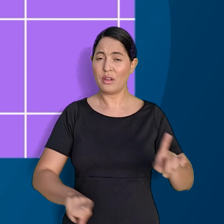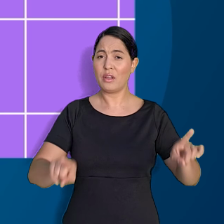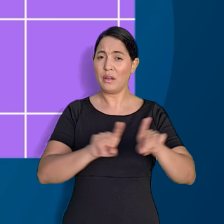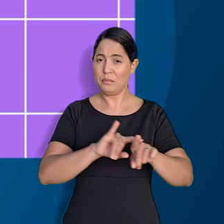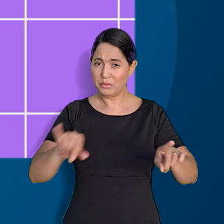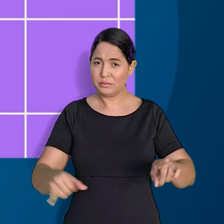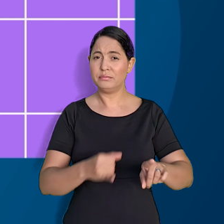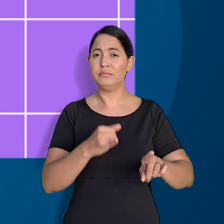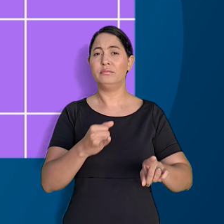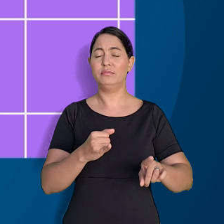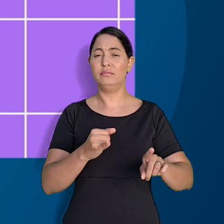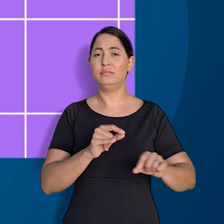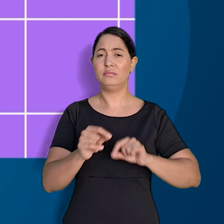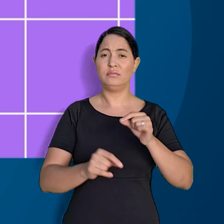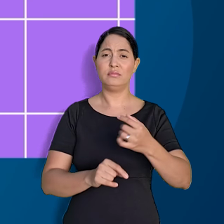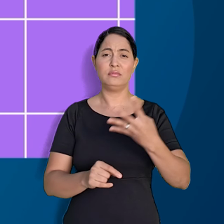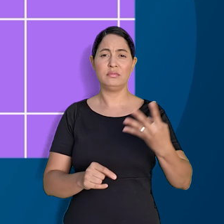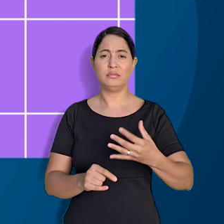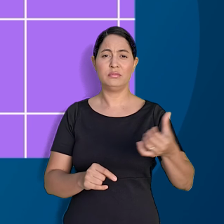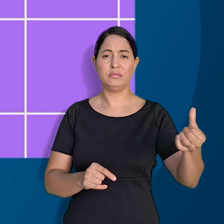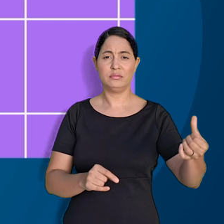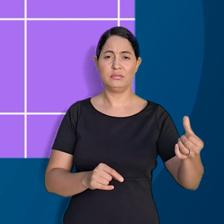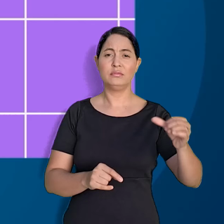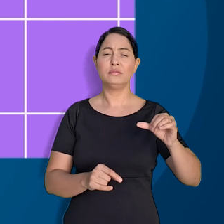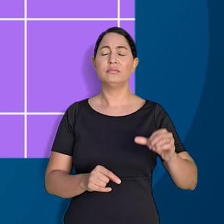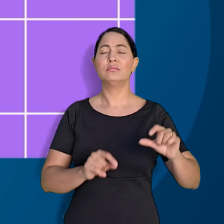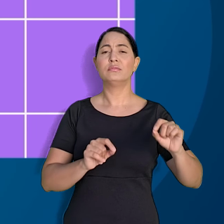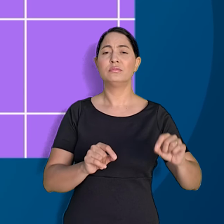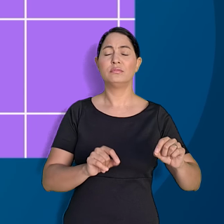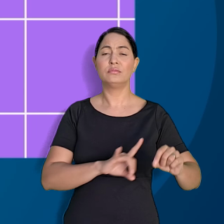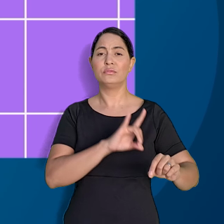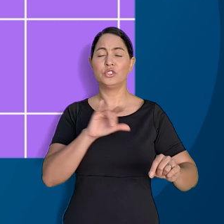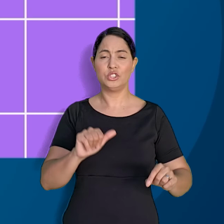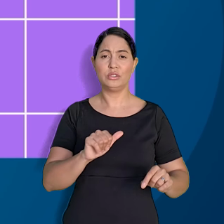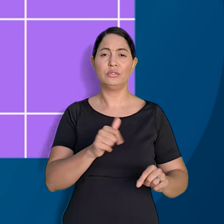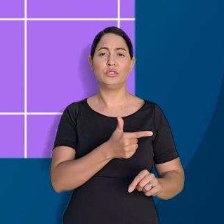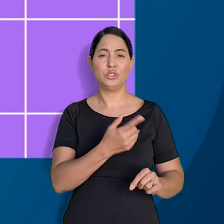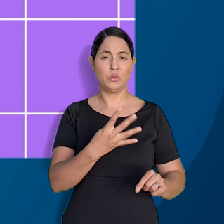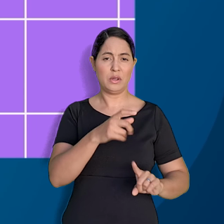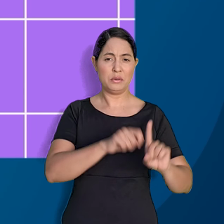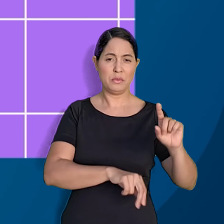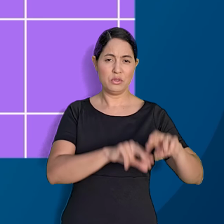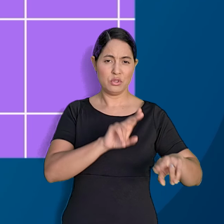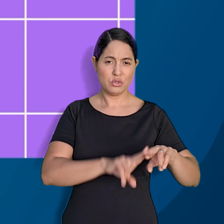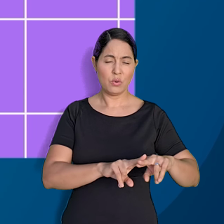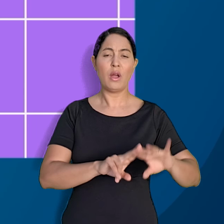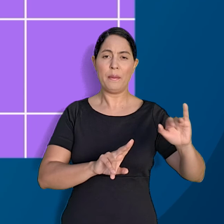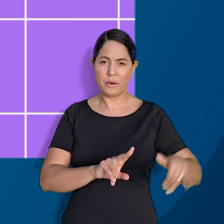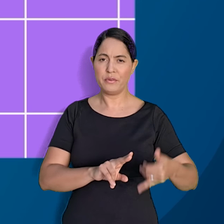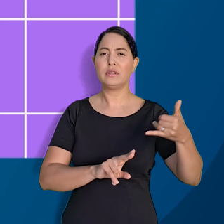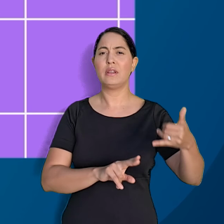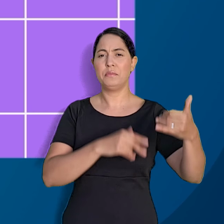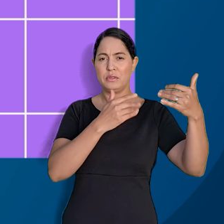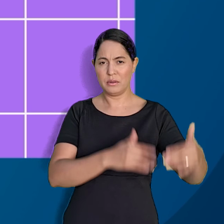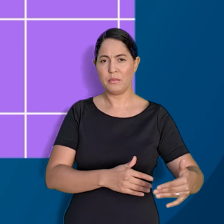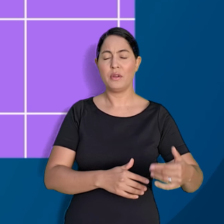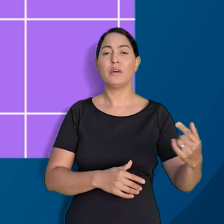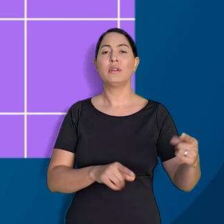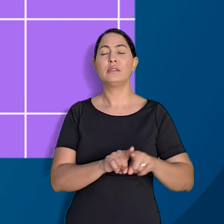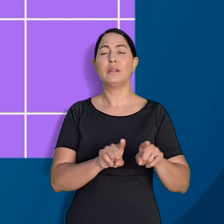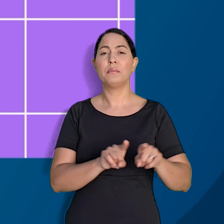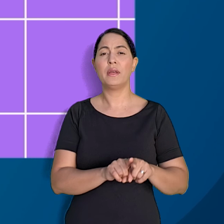reaproveitamento da primeira fase do 46º EOU, 24 de julho. Período de inscrição para reaproveitamento da